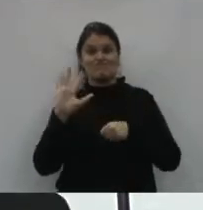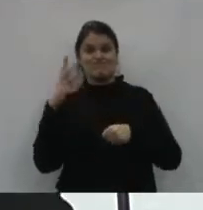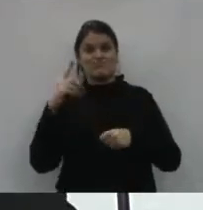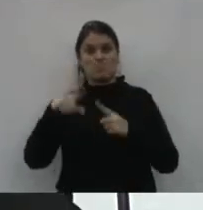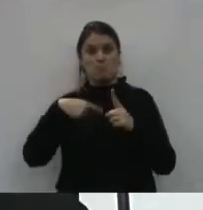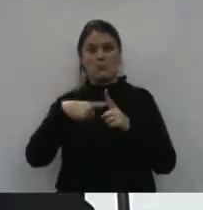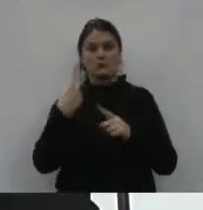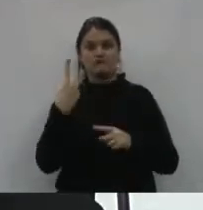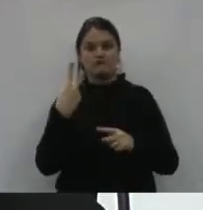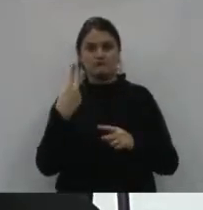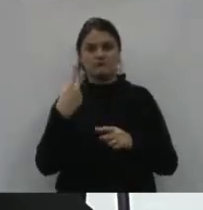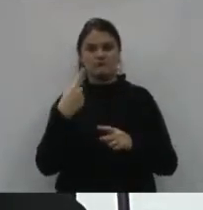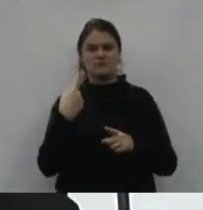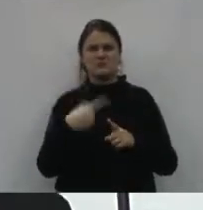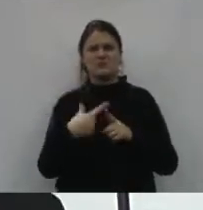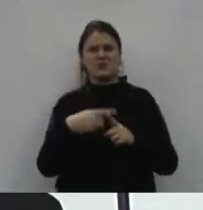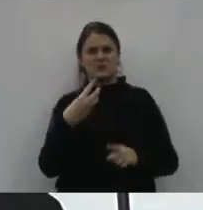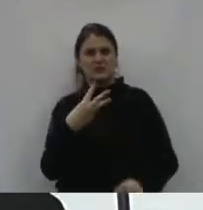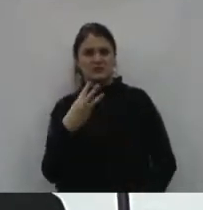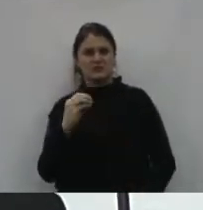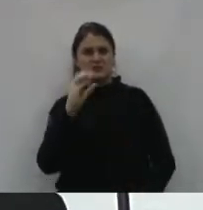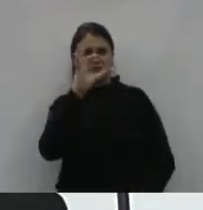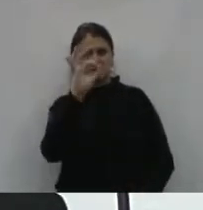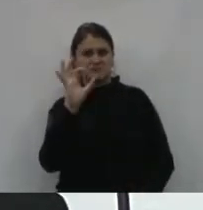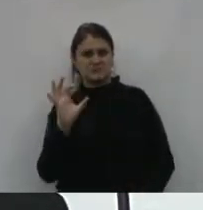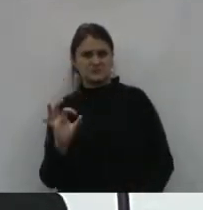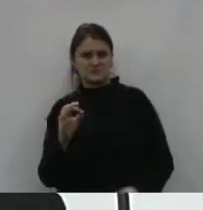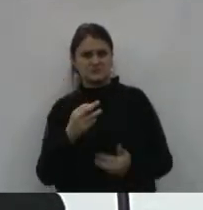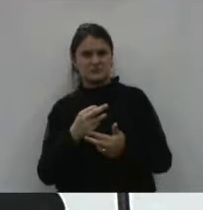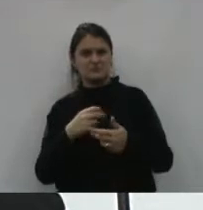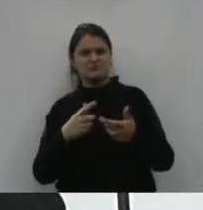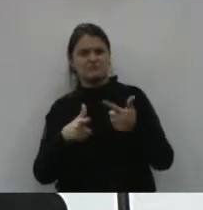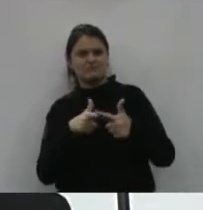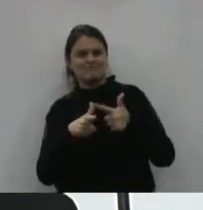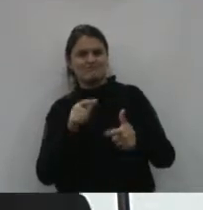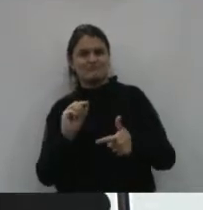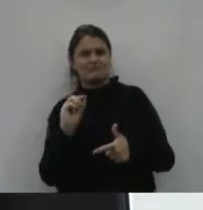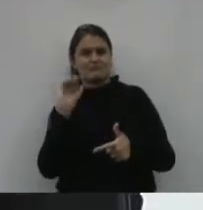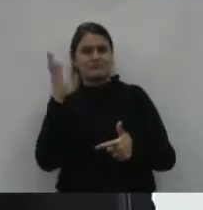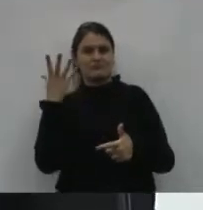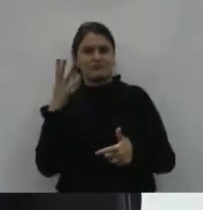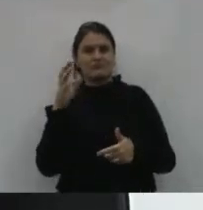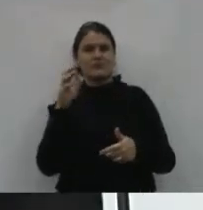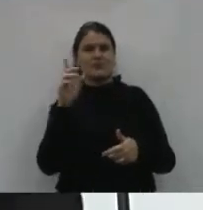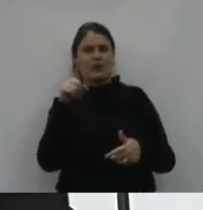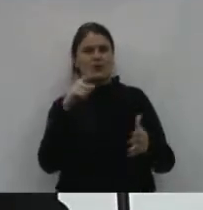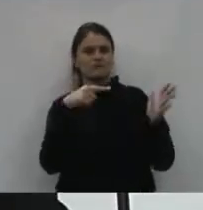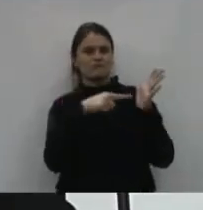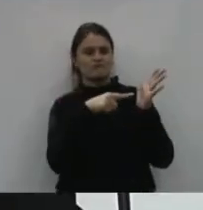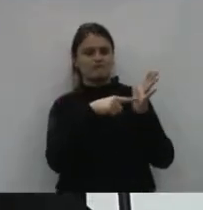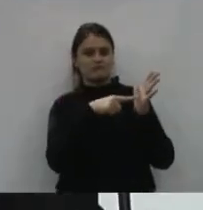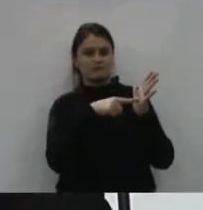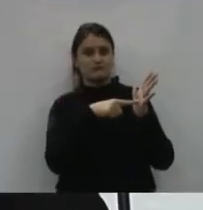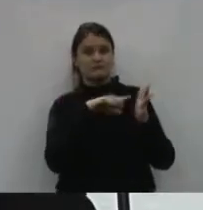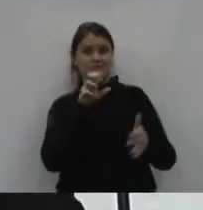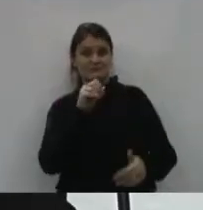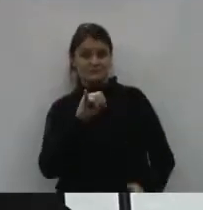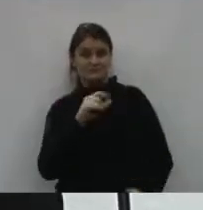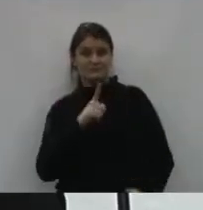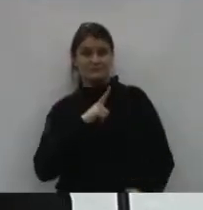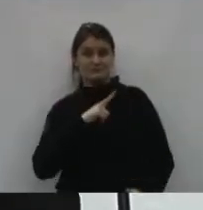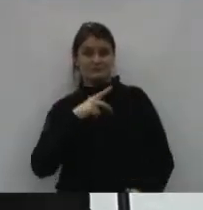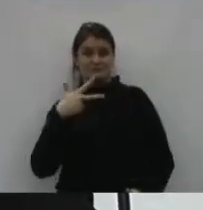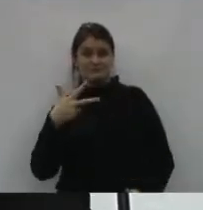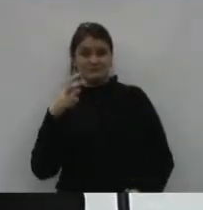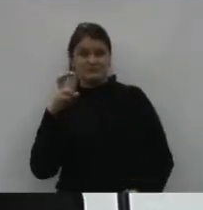levando em consideração que menos de 30% dos casos são estão denunciados se nós